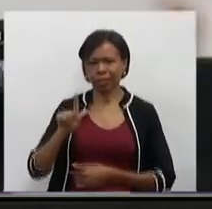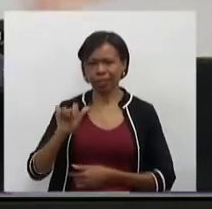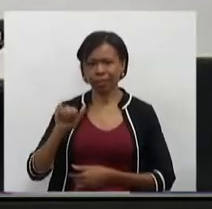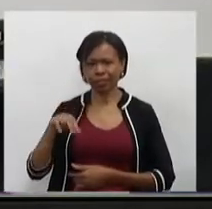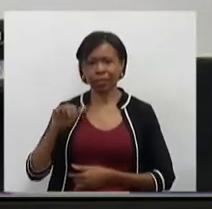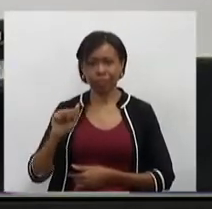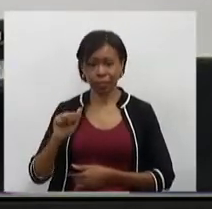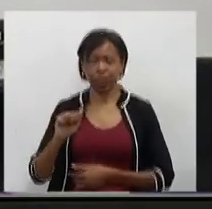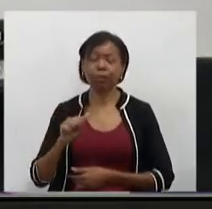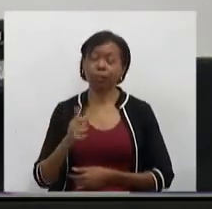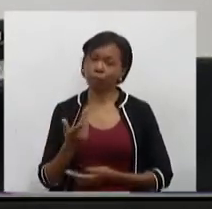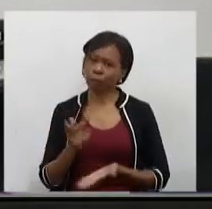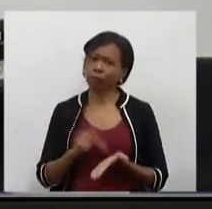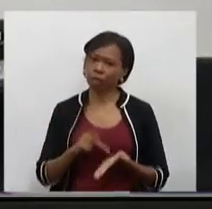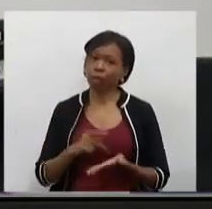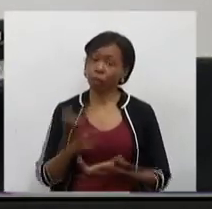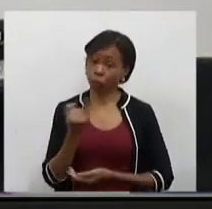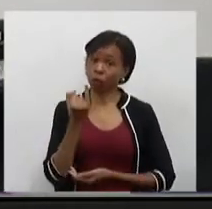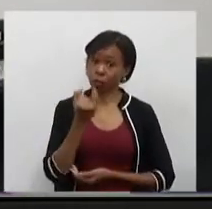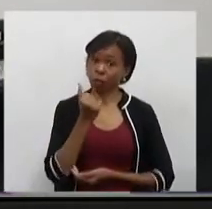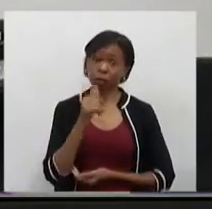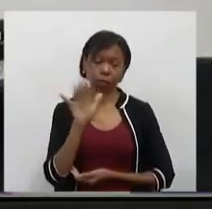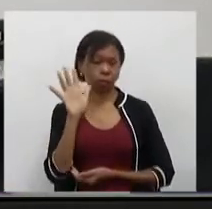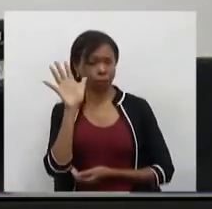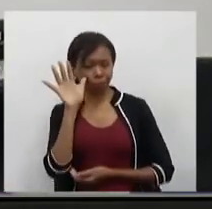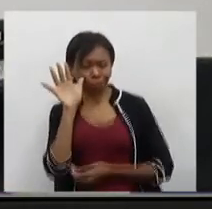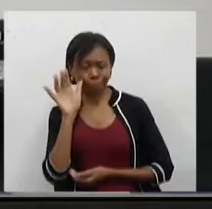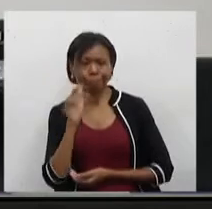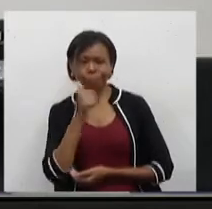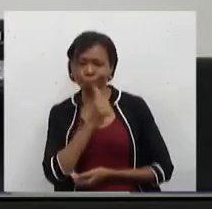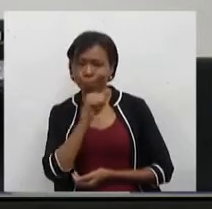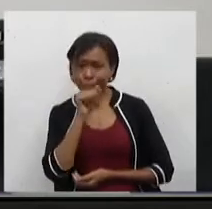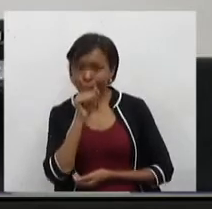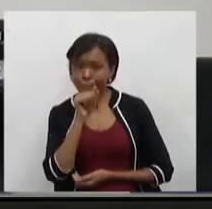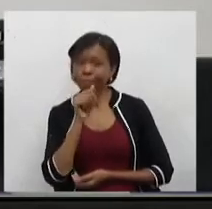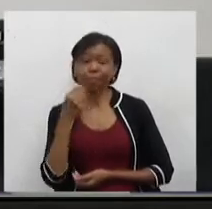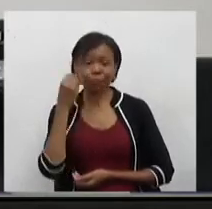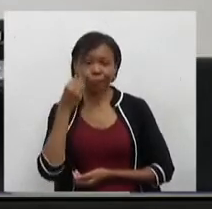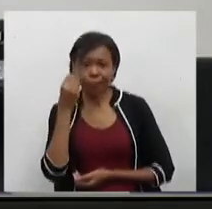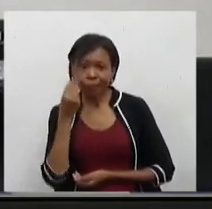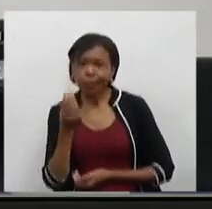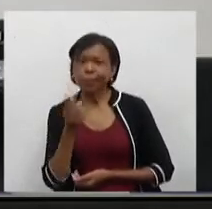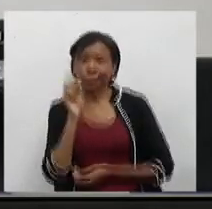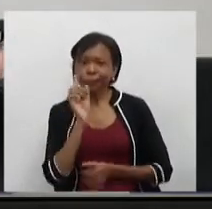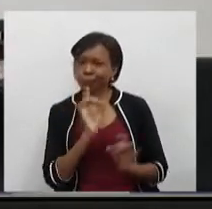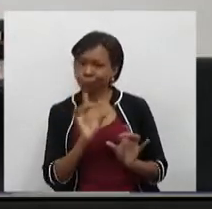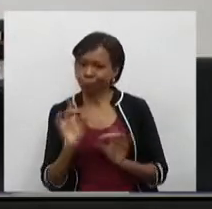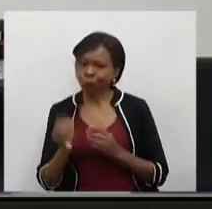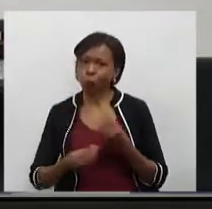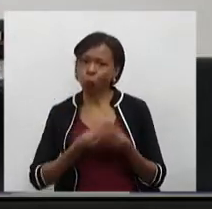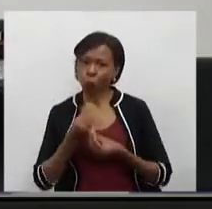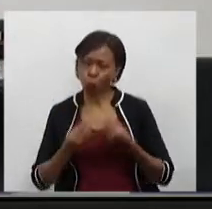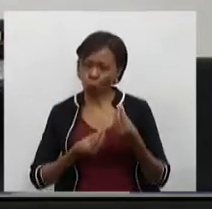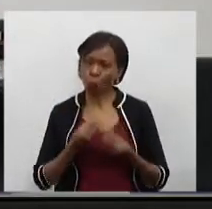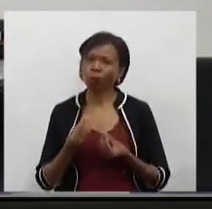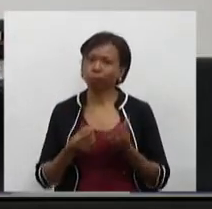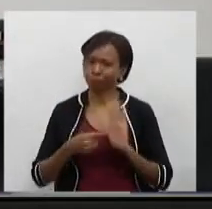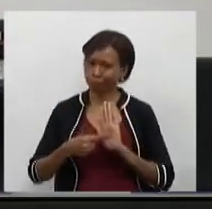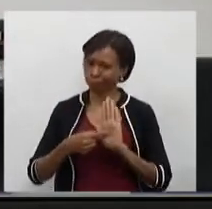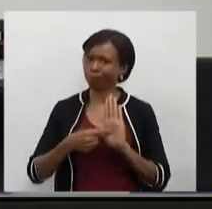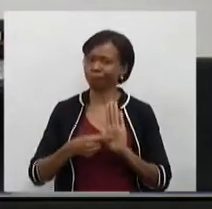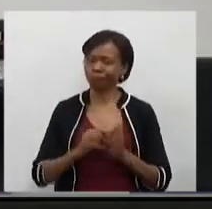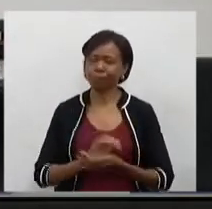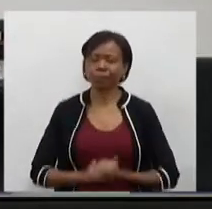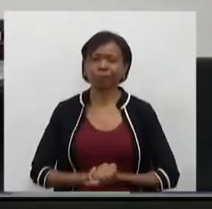importante também a gente ouvir as mães que vivem aí a realidade do dia a dia, né, para mostrar aqui também nessa audiência. Bem,